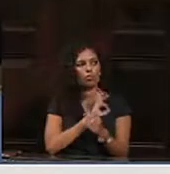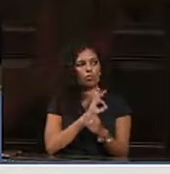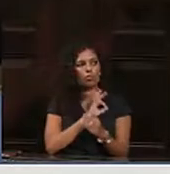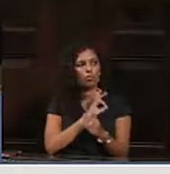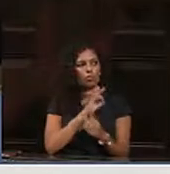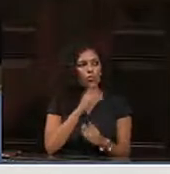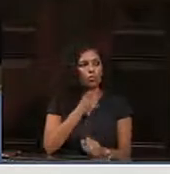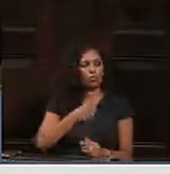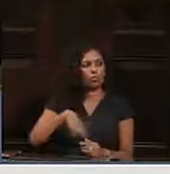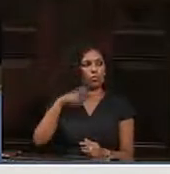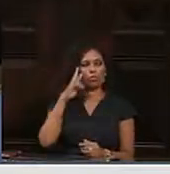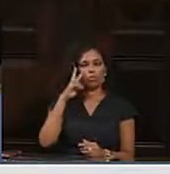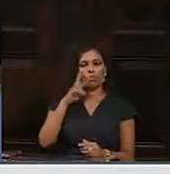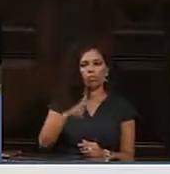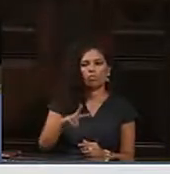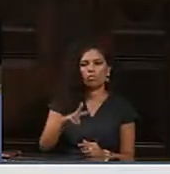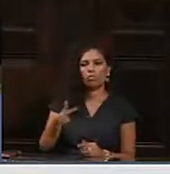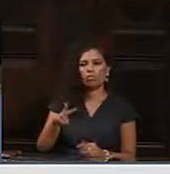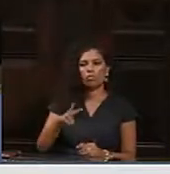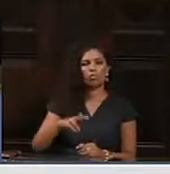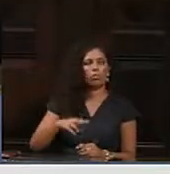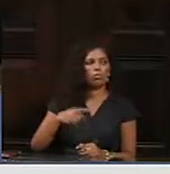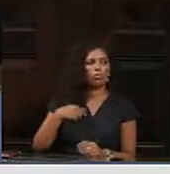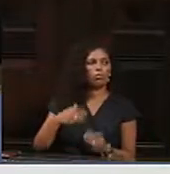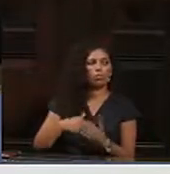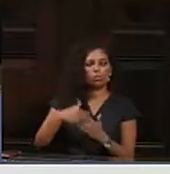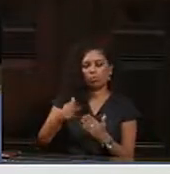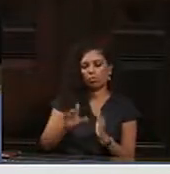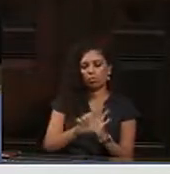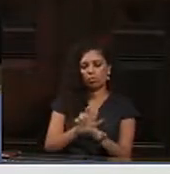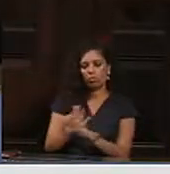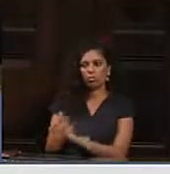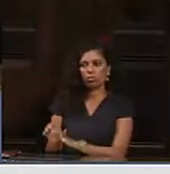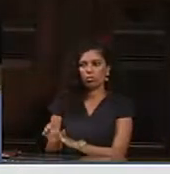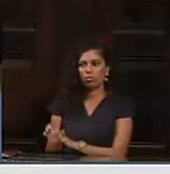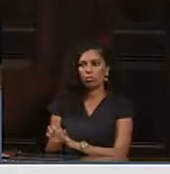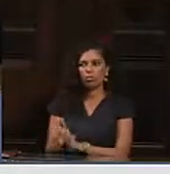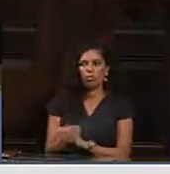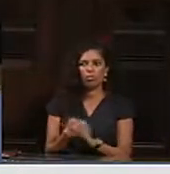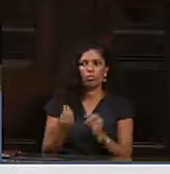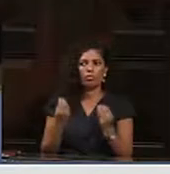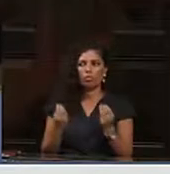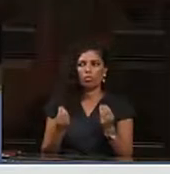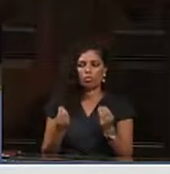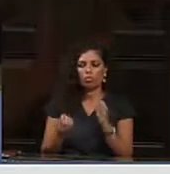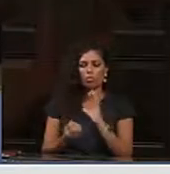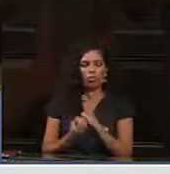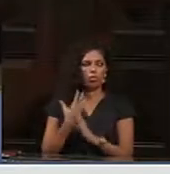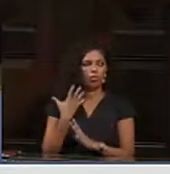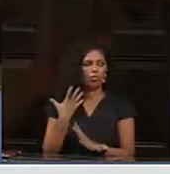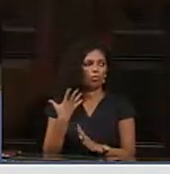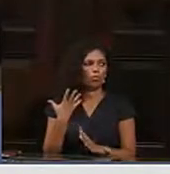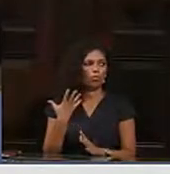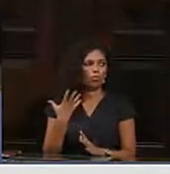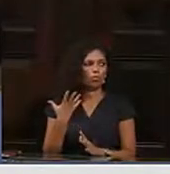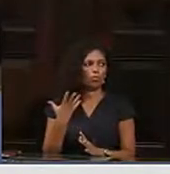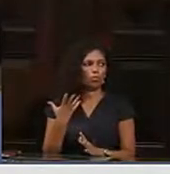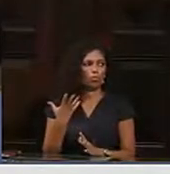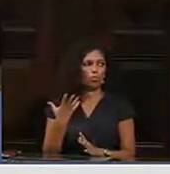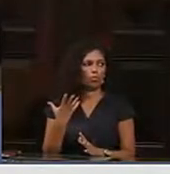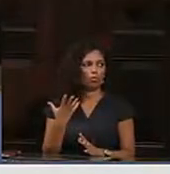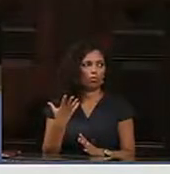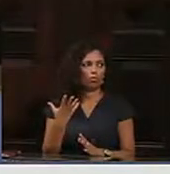que nós demos entrada aqui num projeto, para quê? Para que seja criado, Dino, o quadro